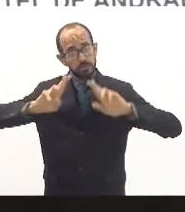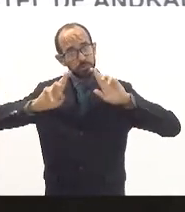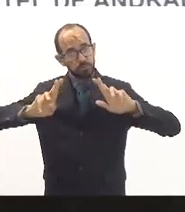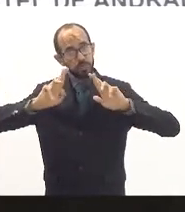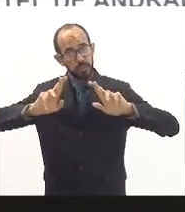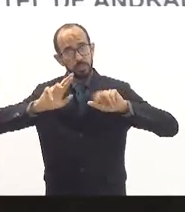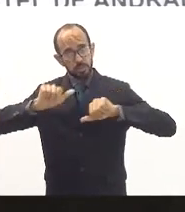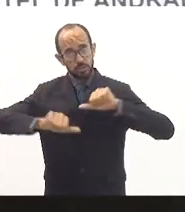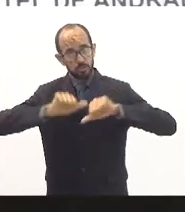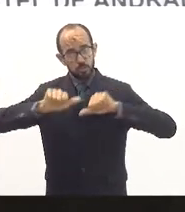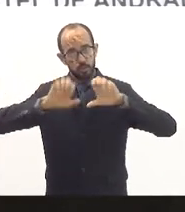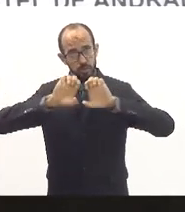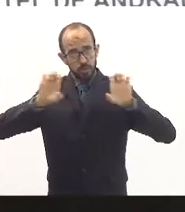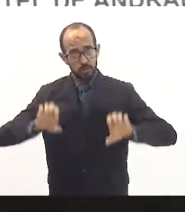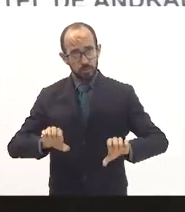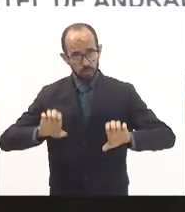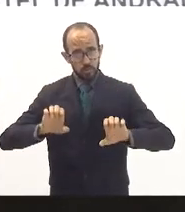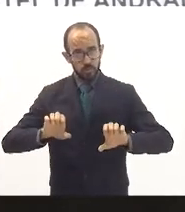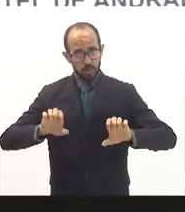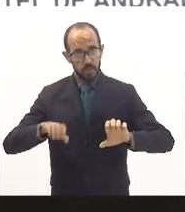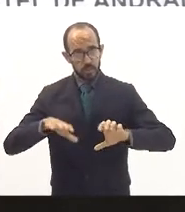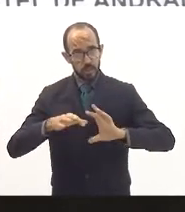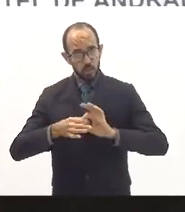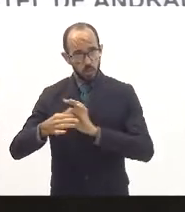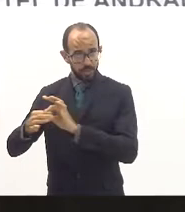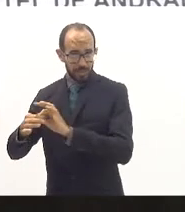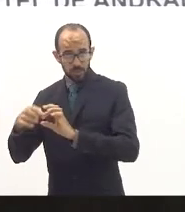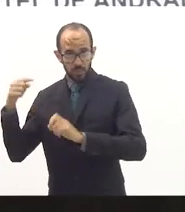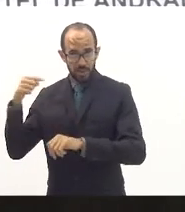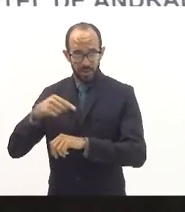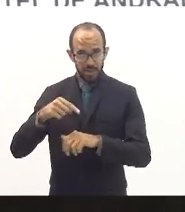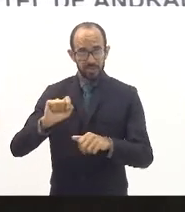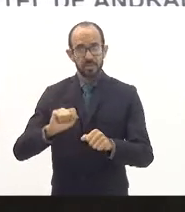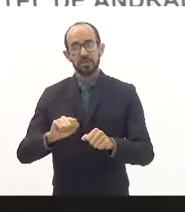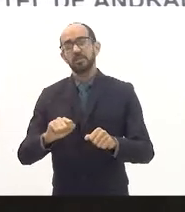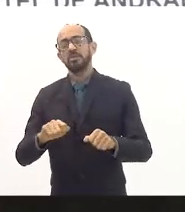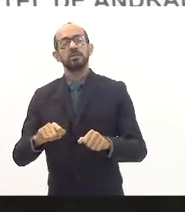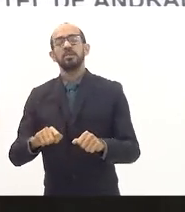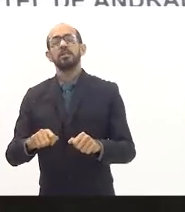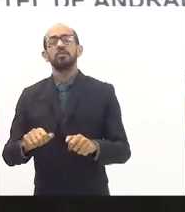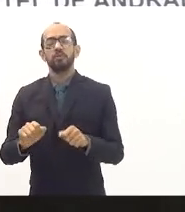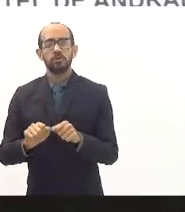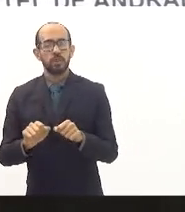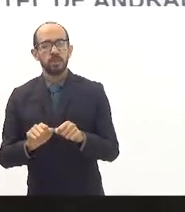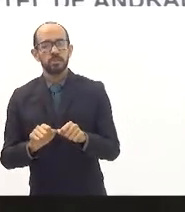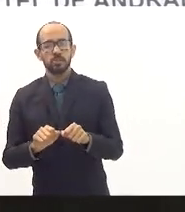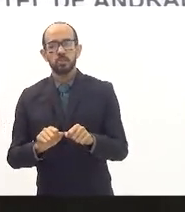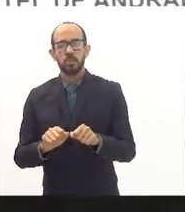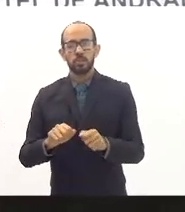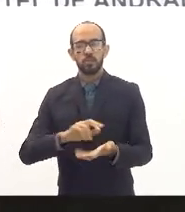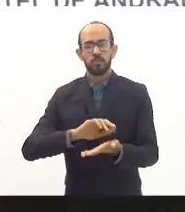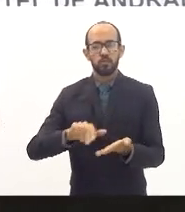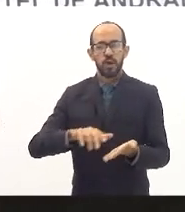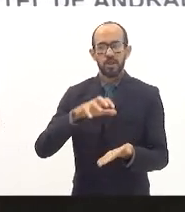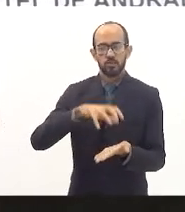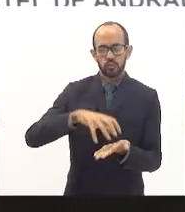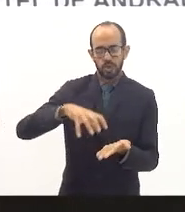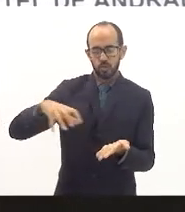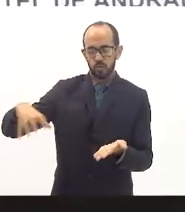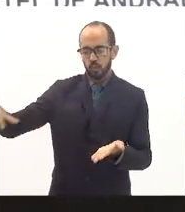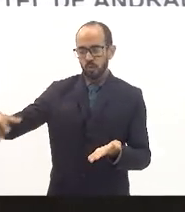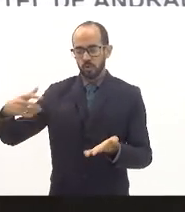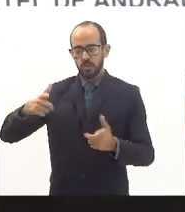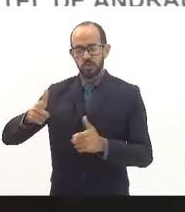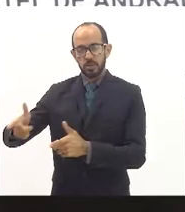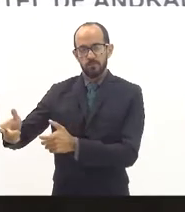estruturais. Tal cenário tornou-se intolerável para amplos setores das Forças Armadas,